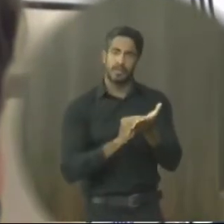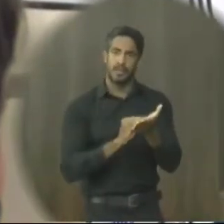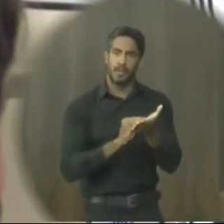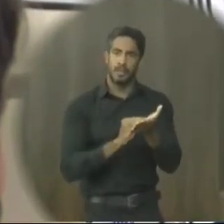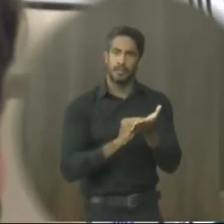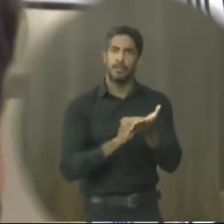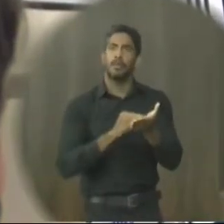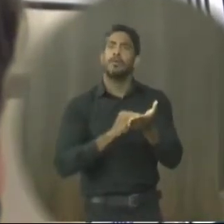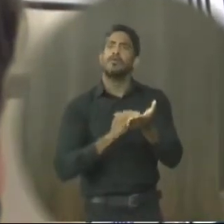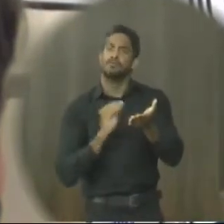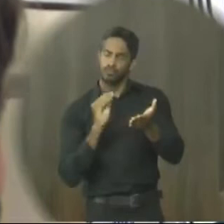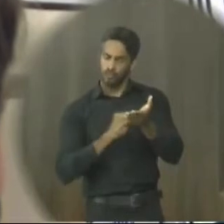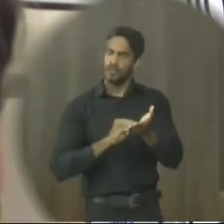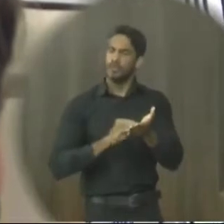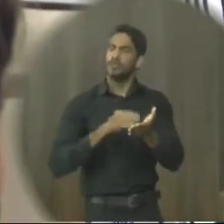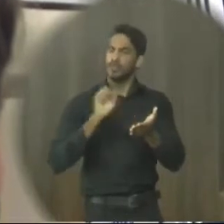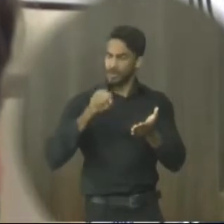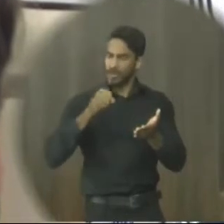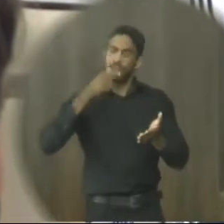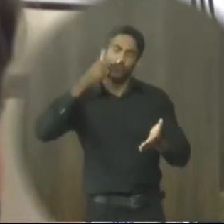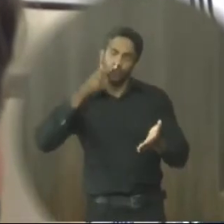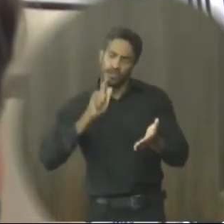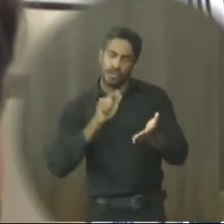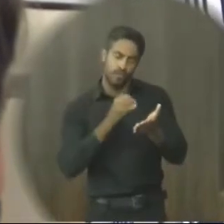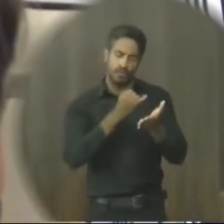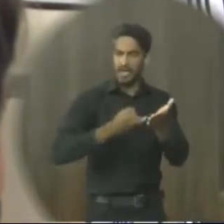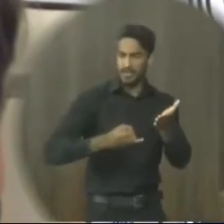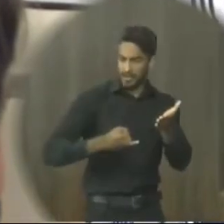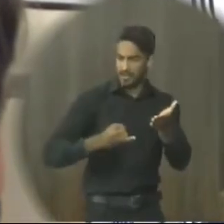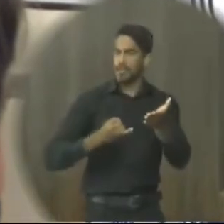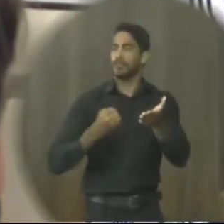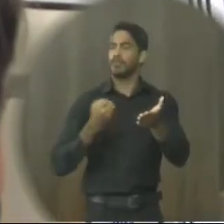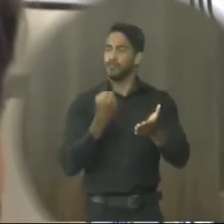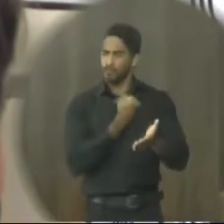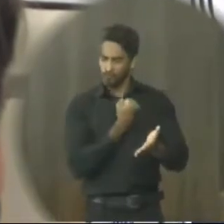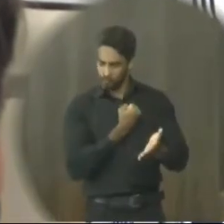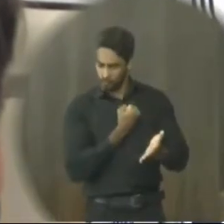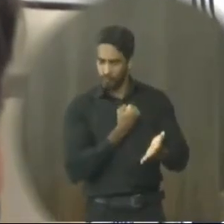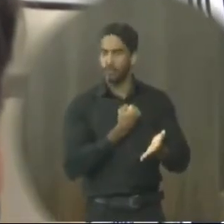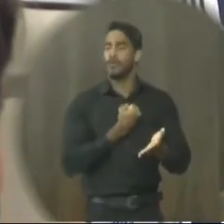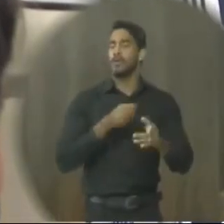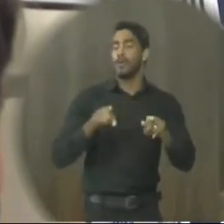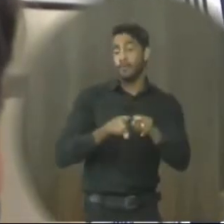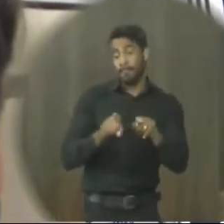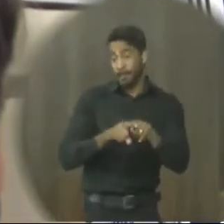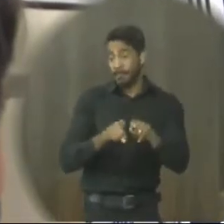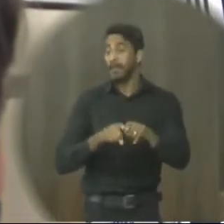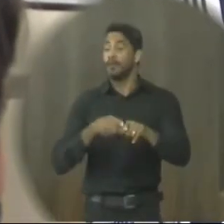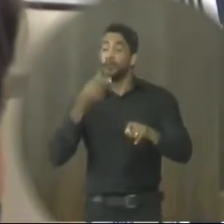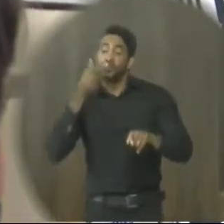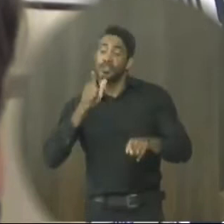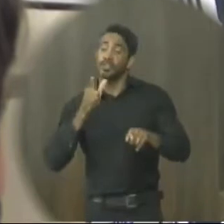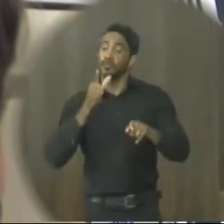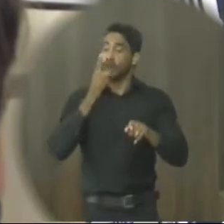a água da Copasa, né? E de alguns anos para cá não consegue mais essa certidão.